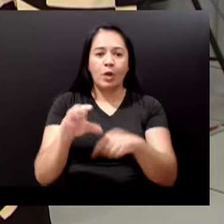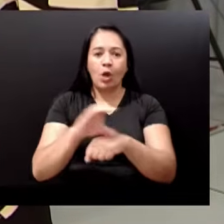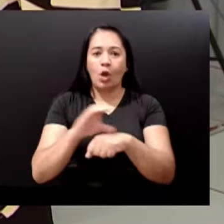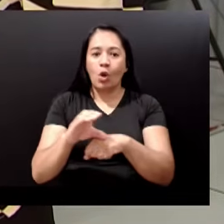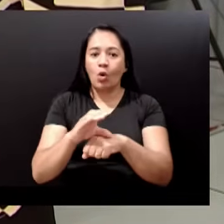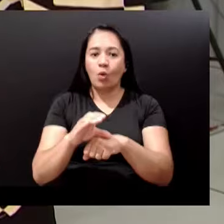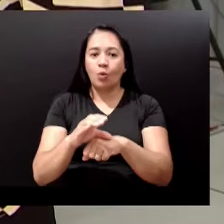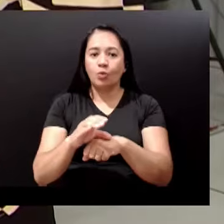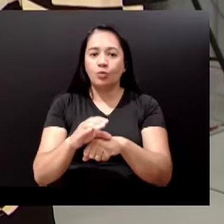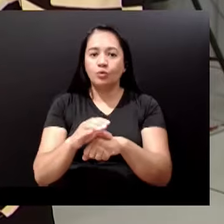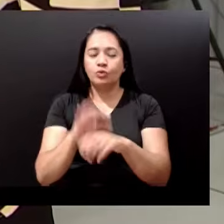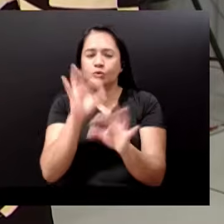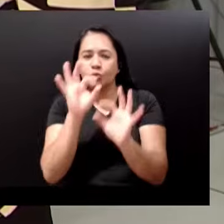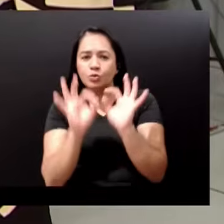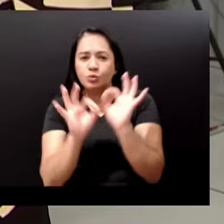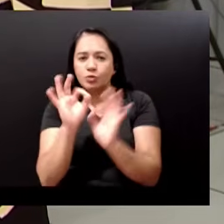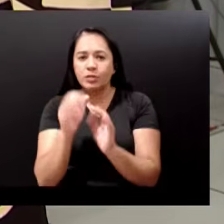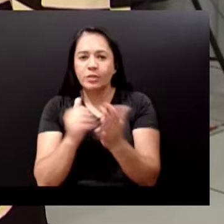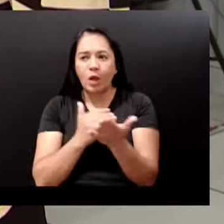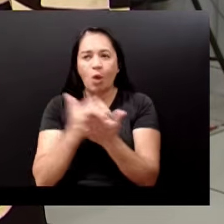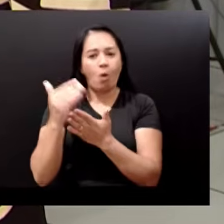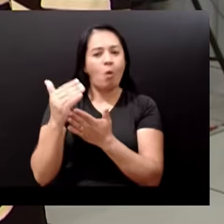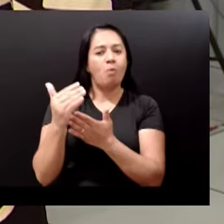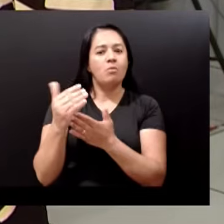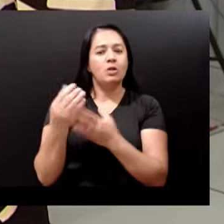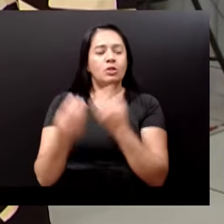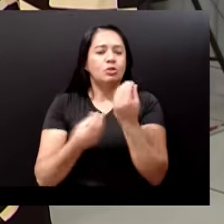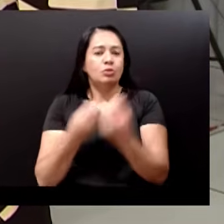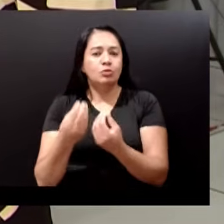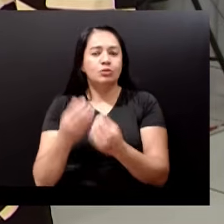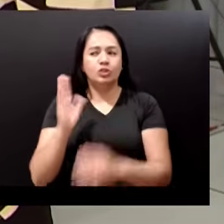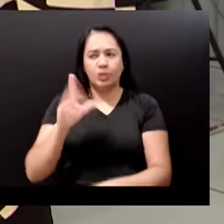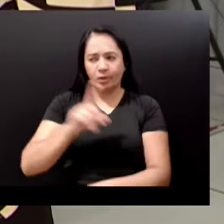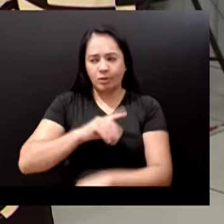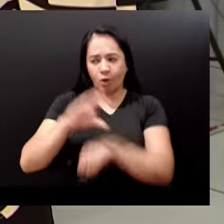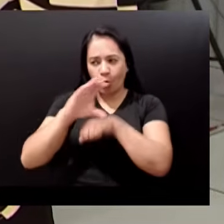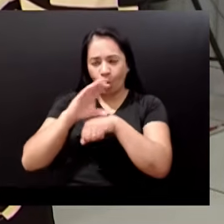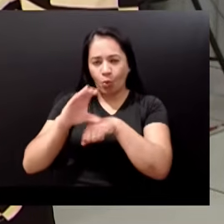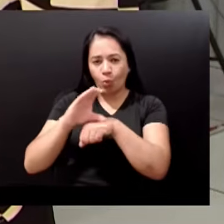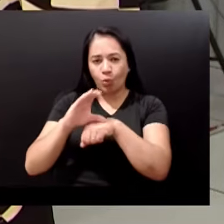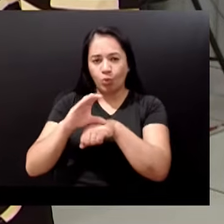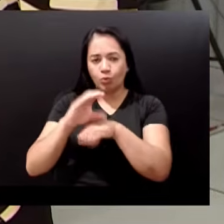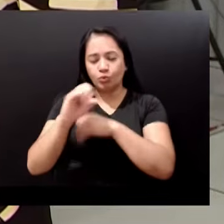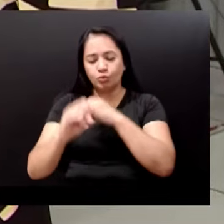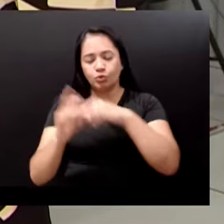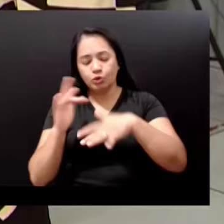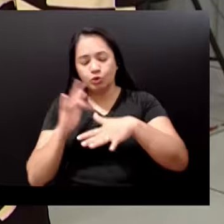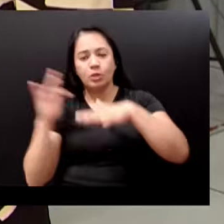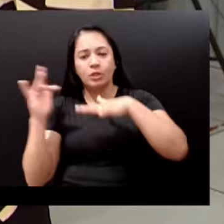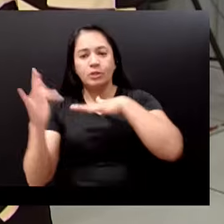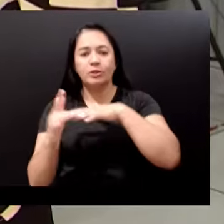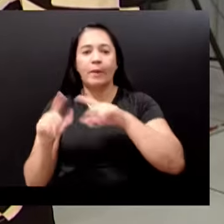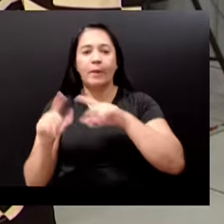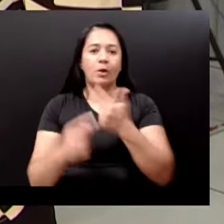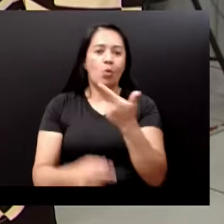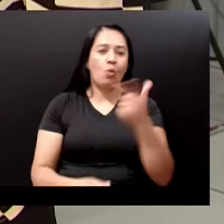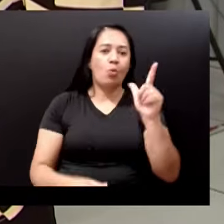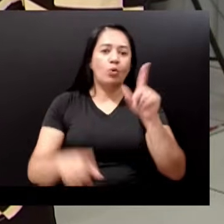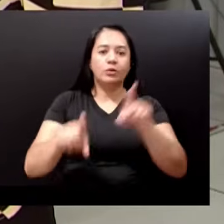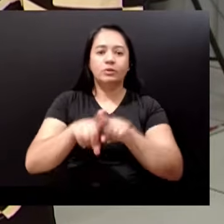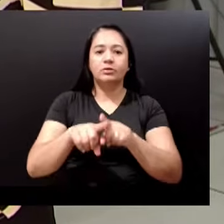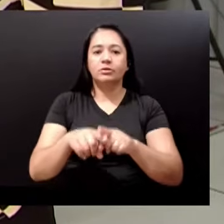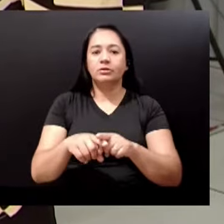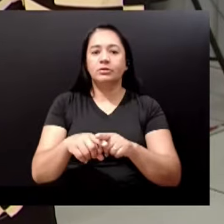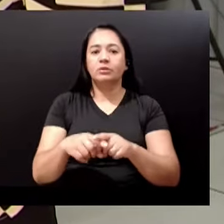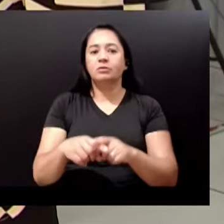microprogramação, né, de iniciação à programação, tem os cursos, como você disse, de redes sociais, mas tem outros também, né, de zeladoria. Quais